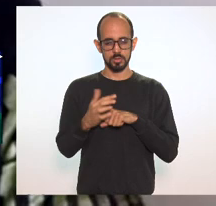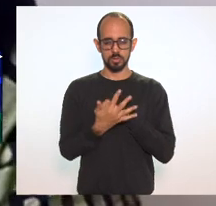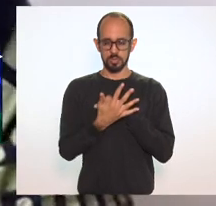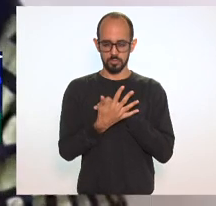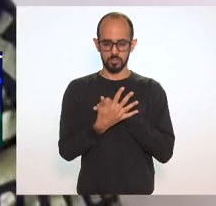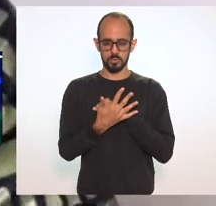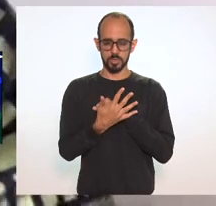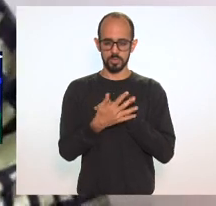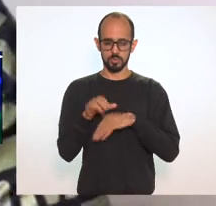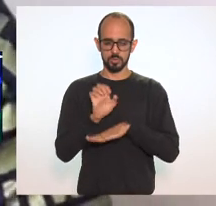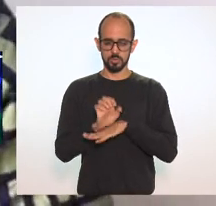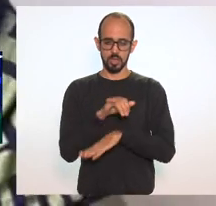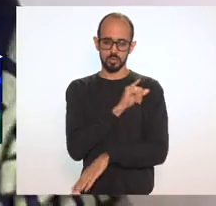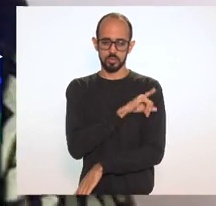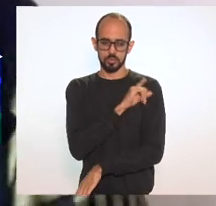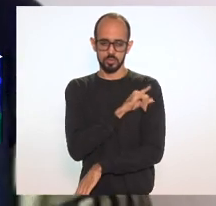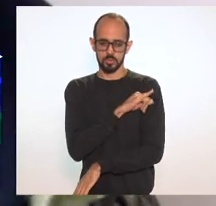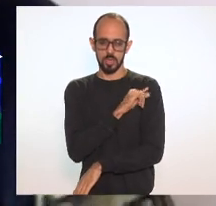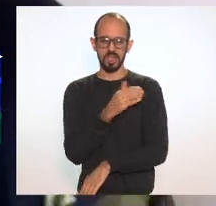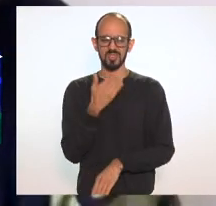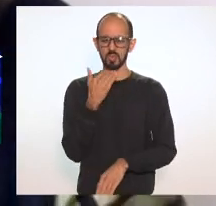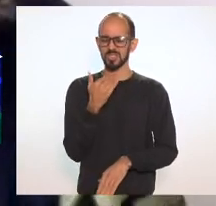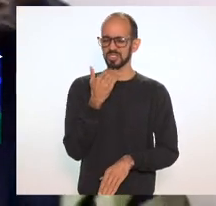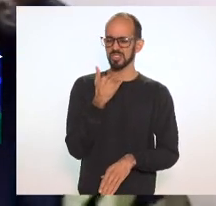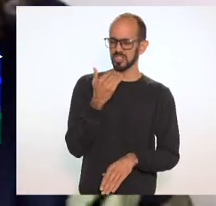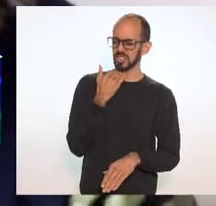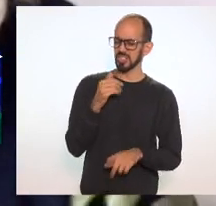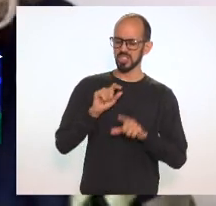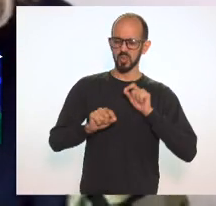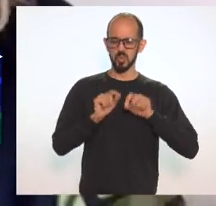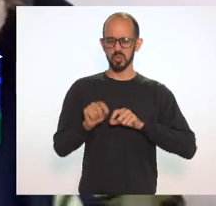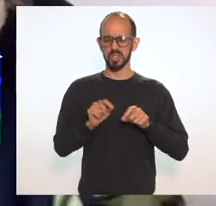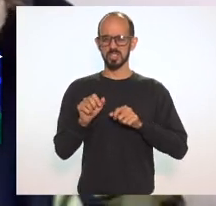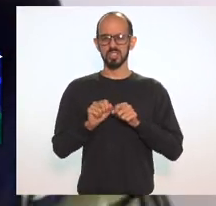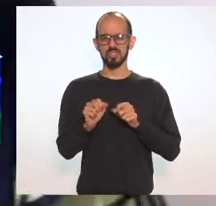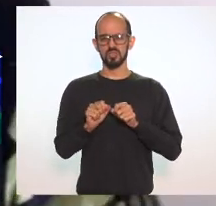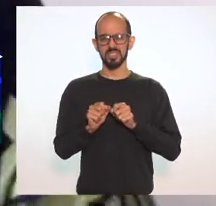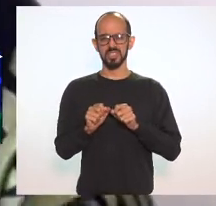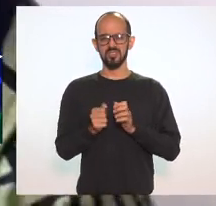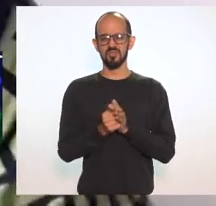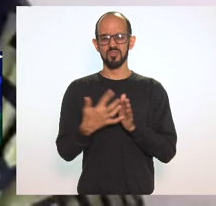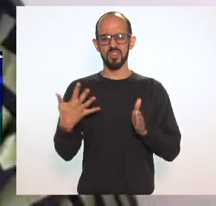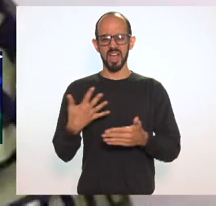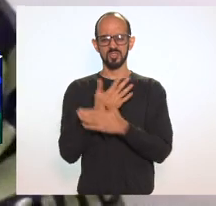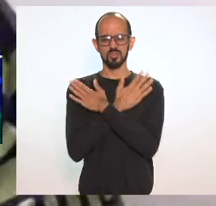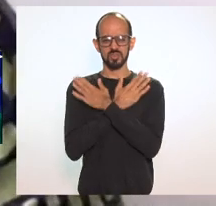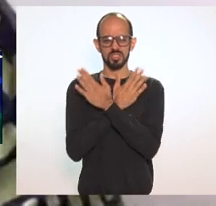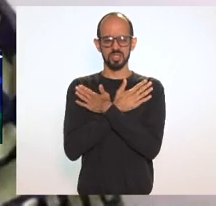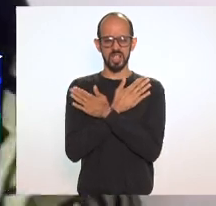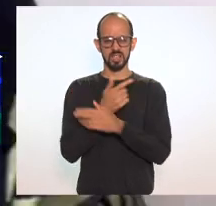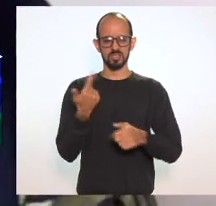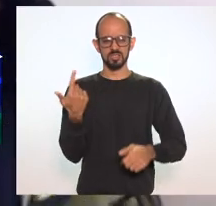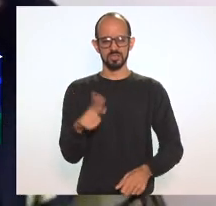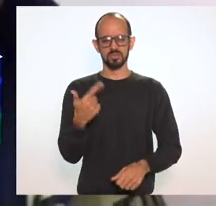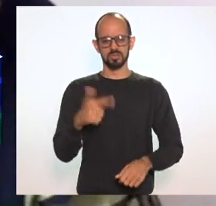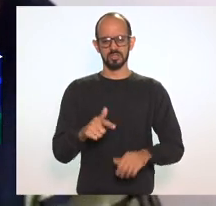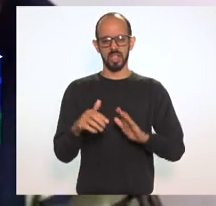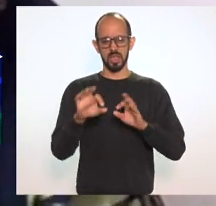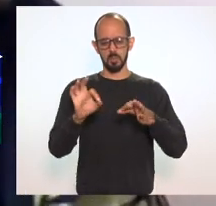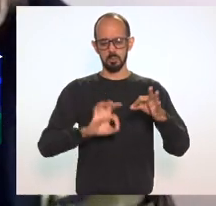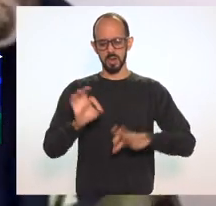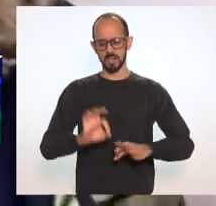e aí não adianta aqui fazer uma salada de feriados e desconsiderar um plano de contingência que